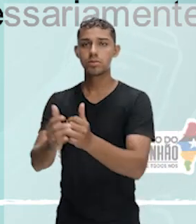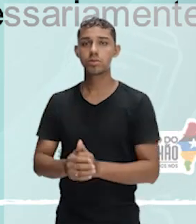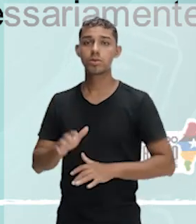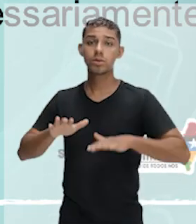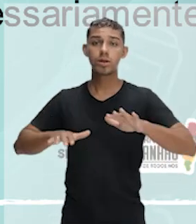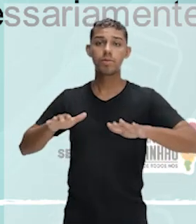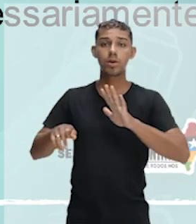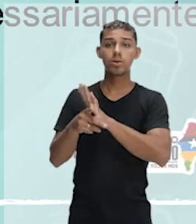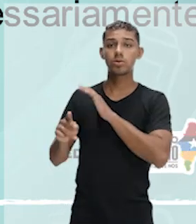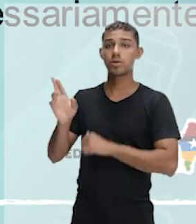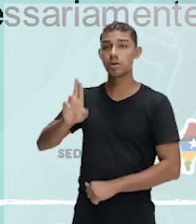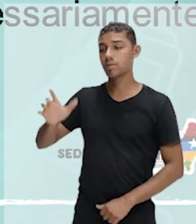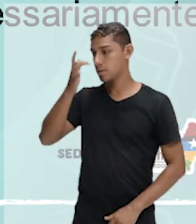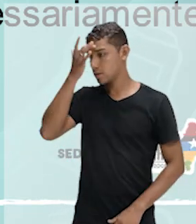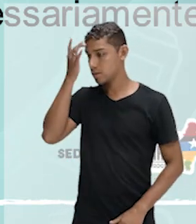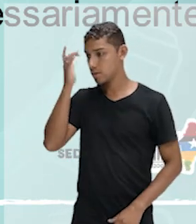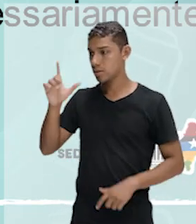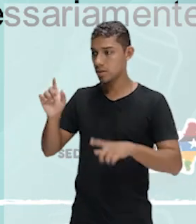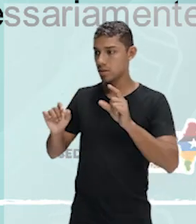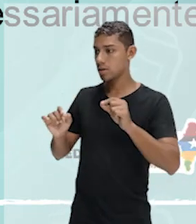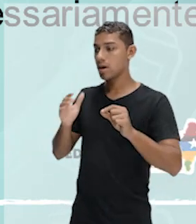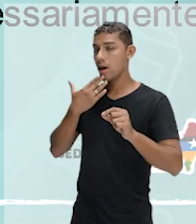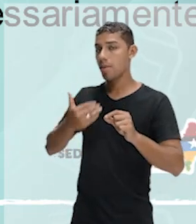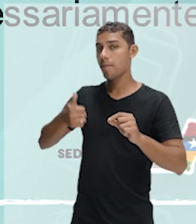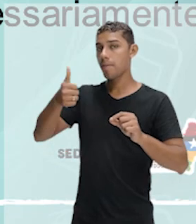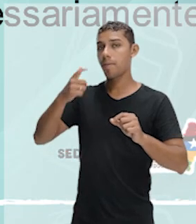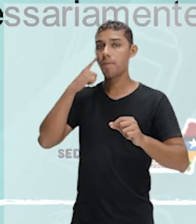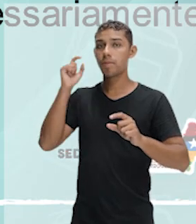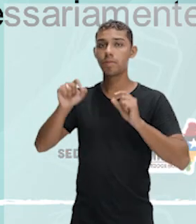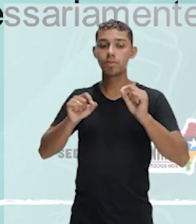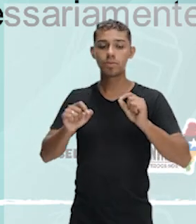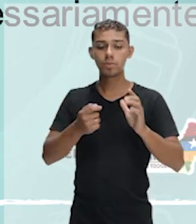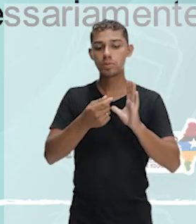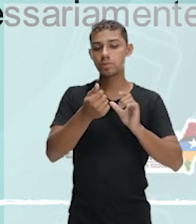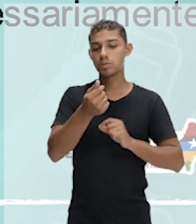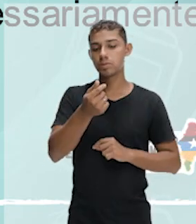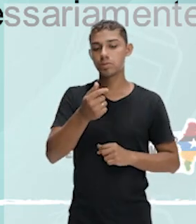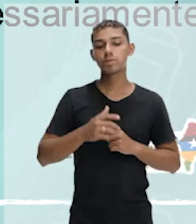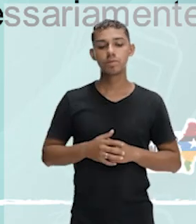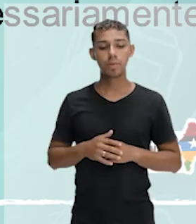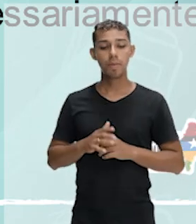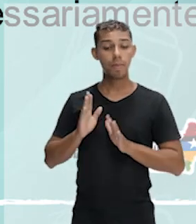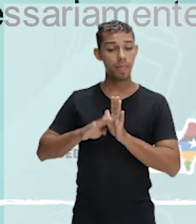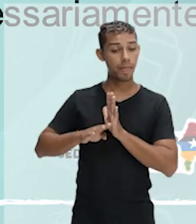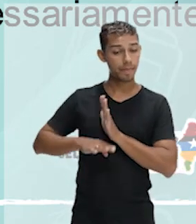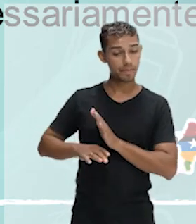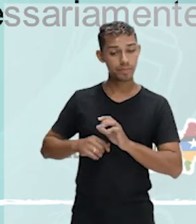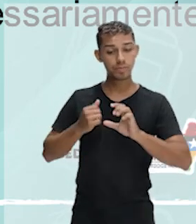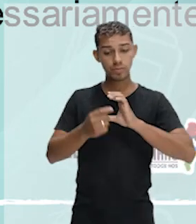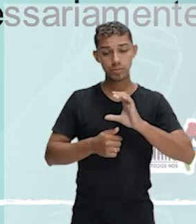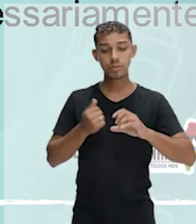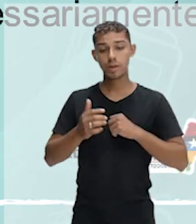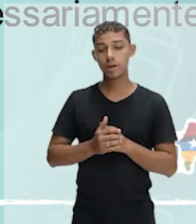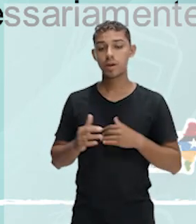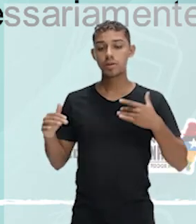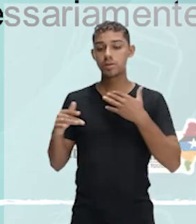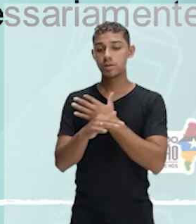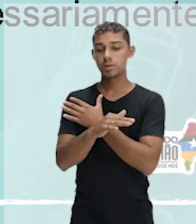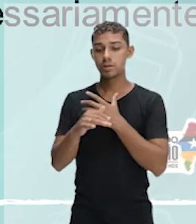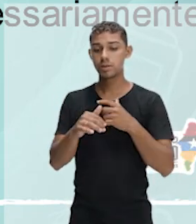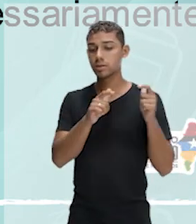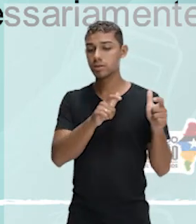de considerar a melhor escolha pelo custo-benefício. Transitando-se entre cidades, o mais